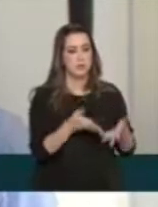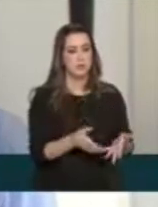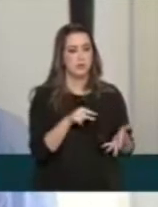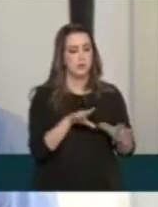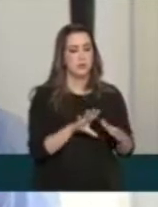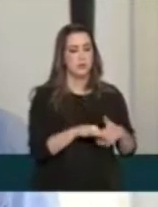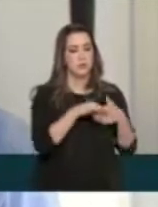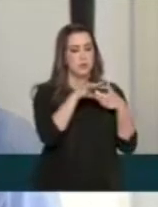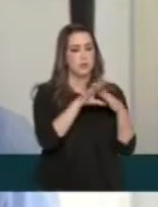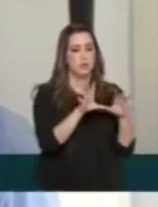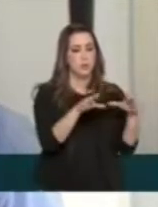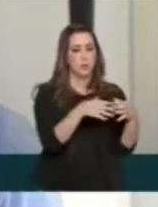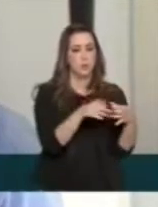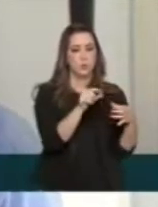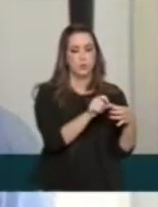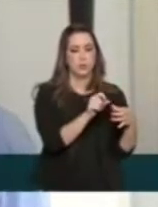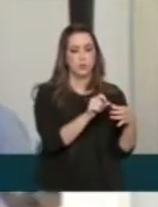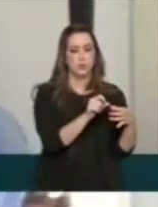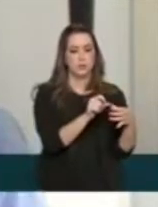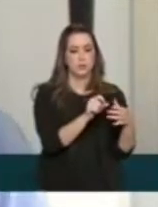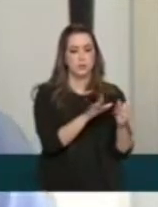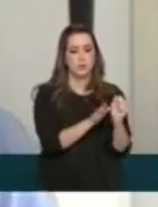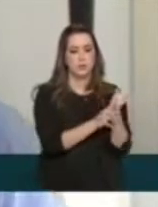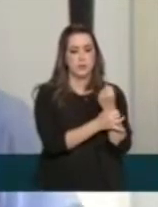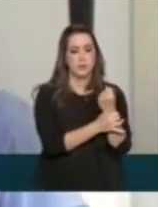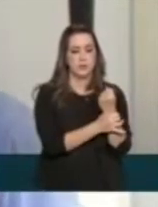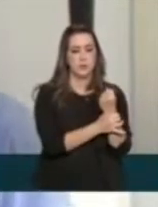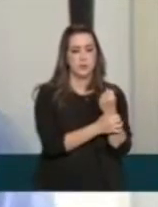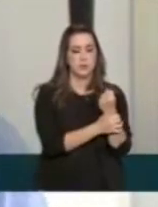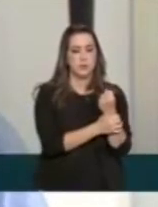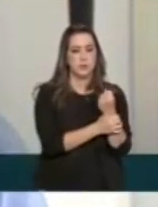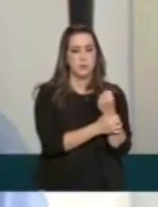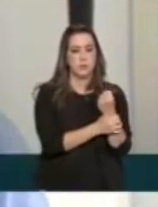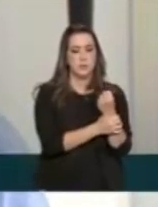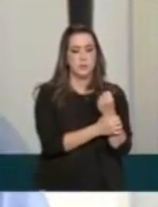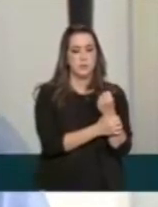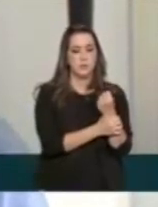aí da bancada da Segurança Pública,